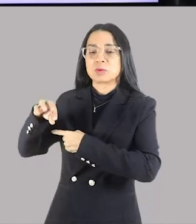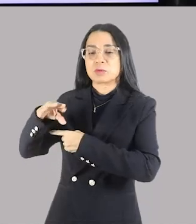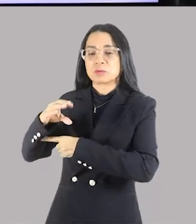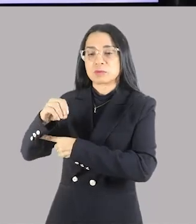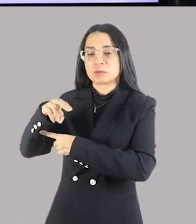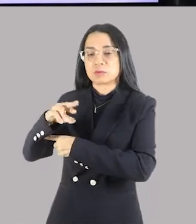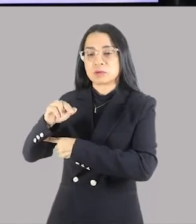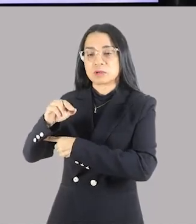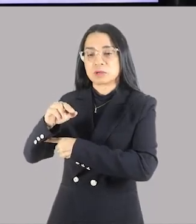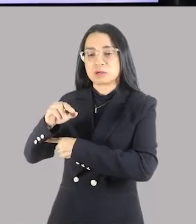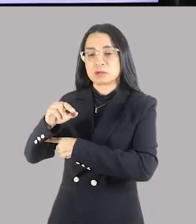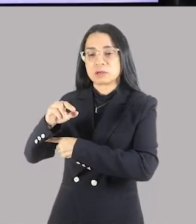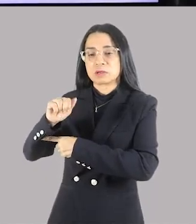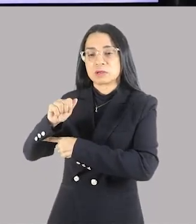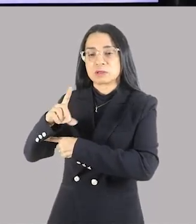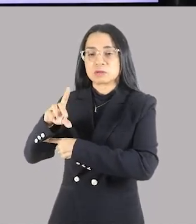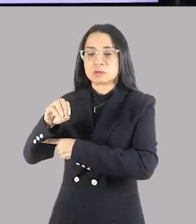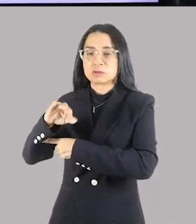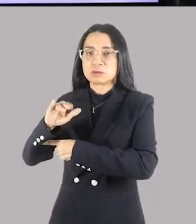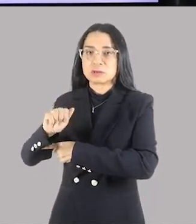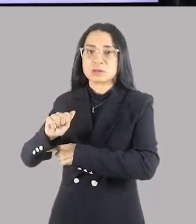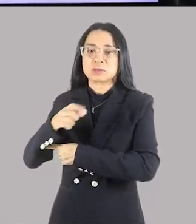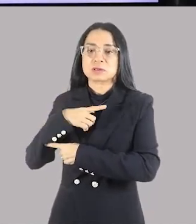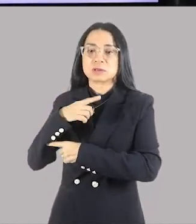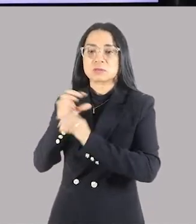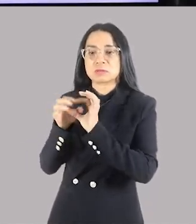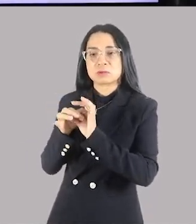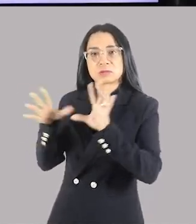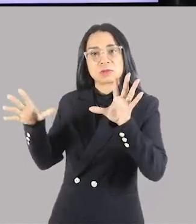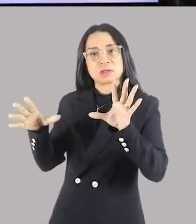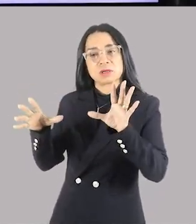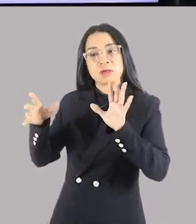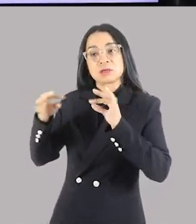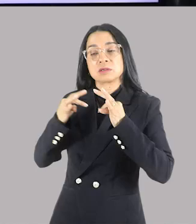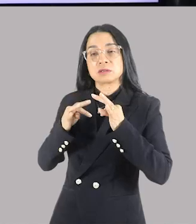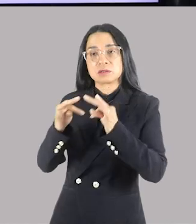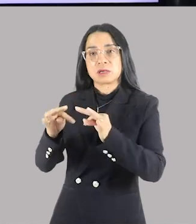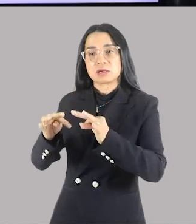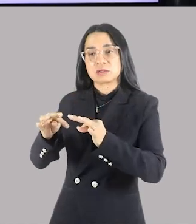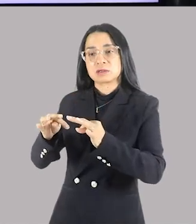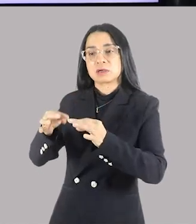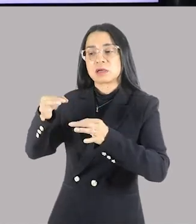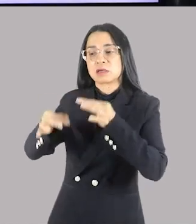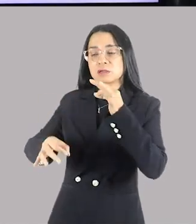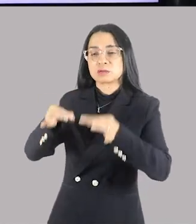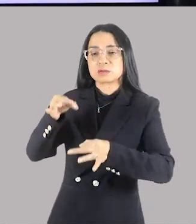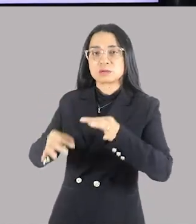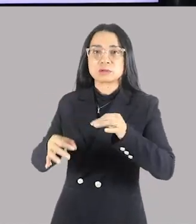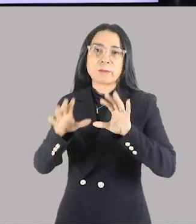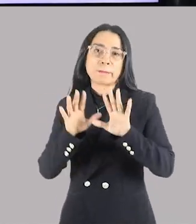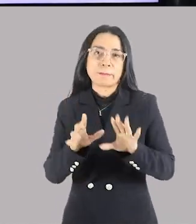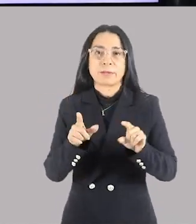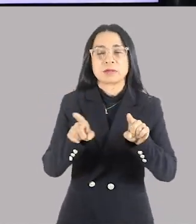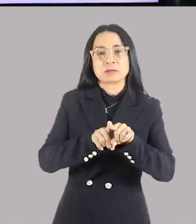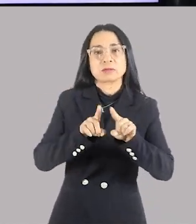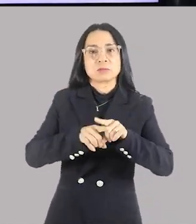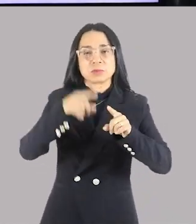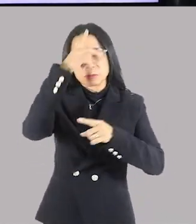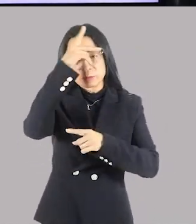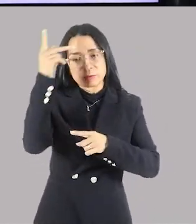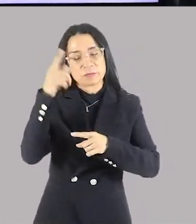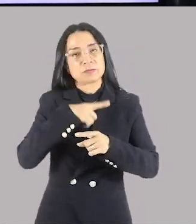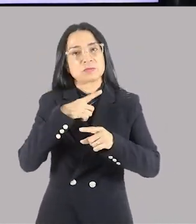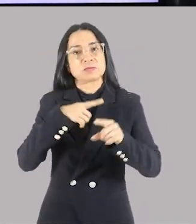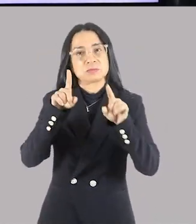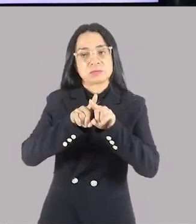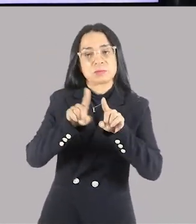que haja ali uma autonomia técnica jurídica, perfeito? Mas também uma prefeitura, que é um órgão independente, cria